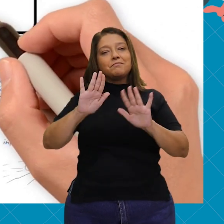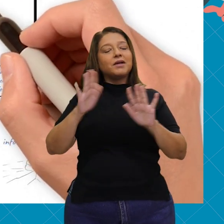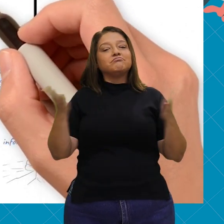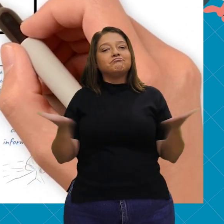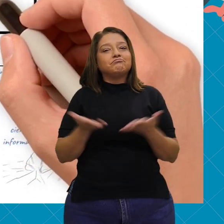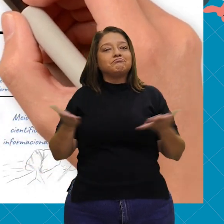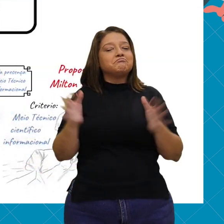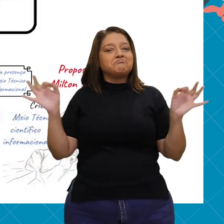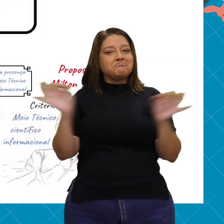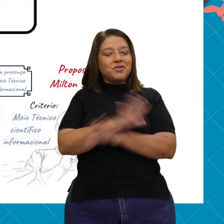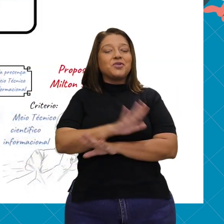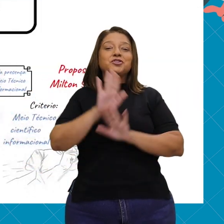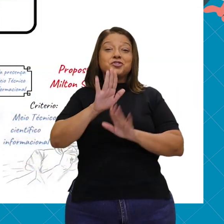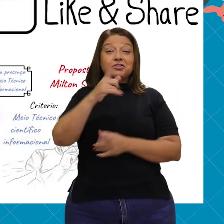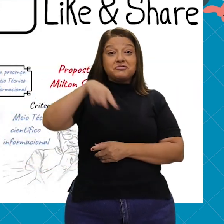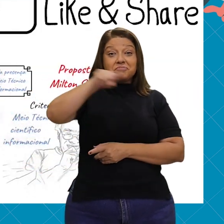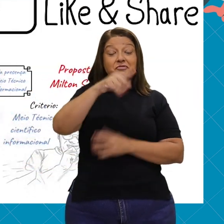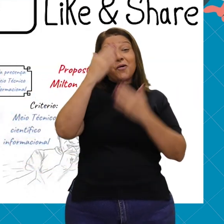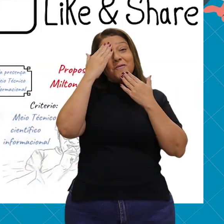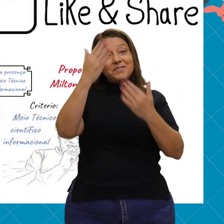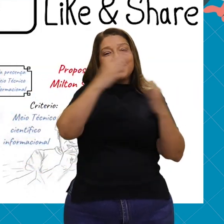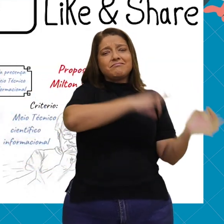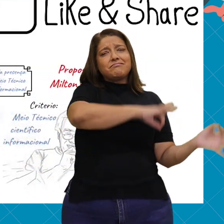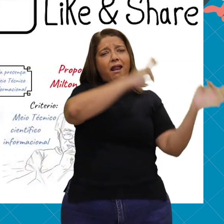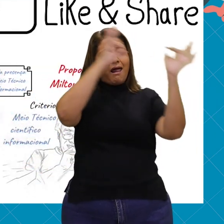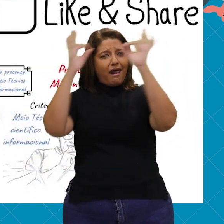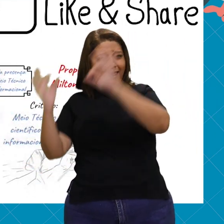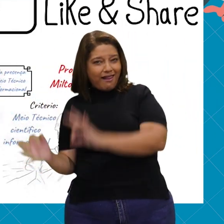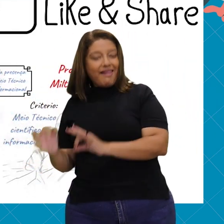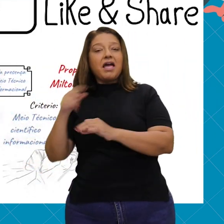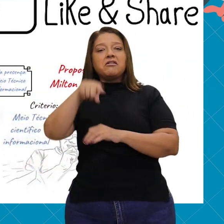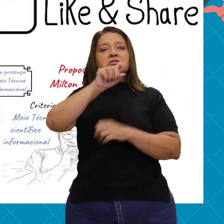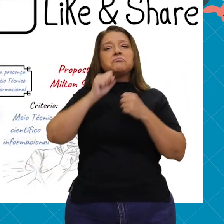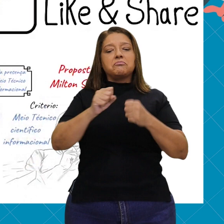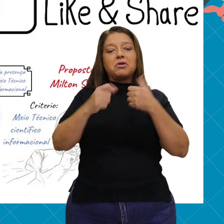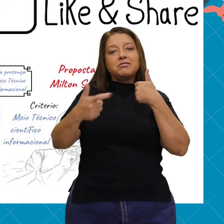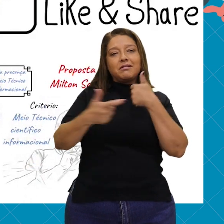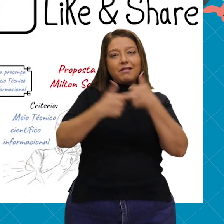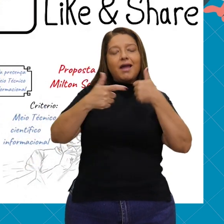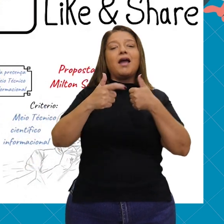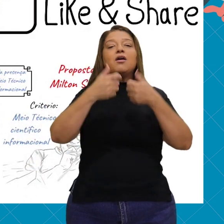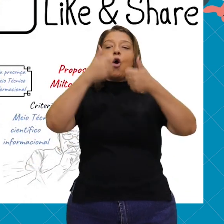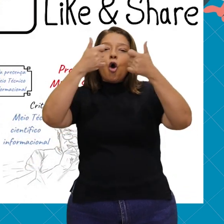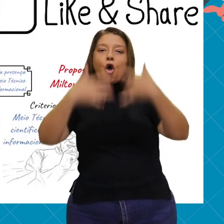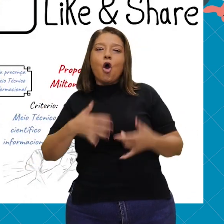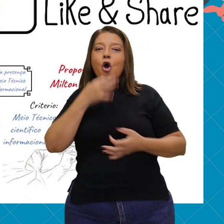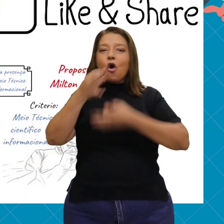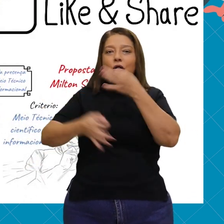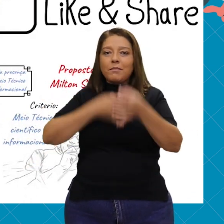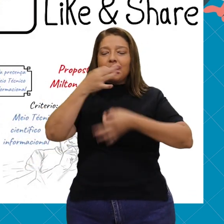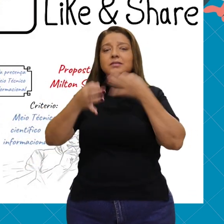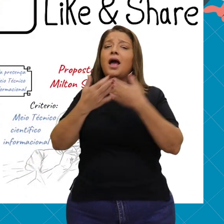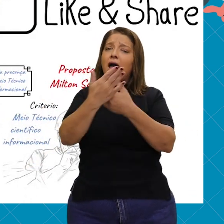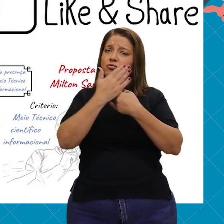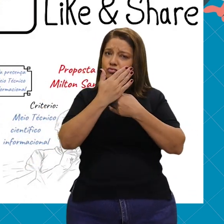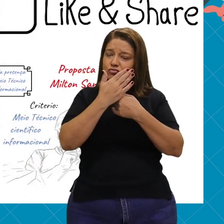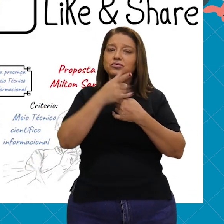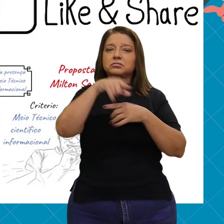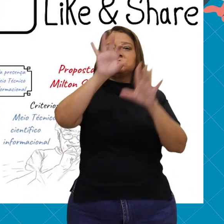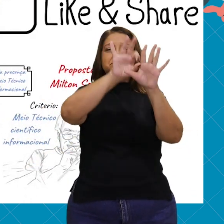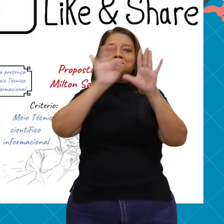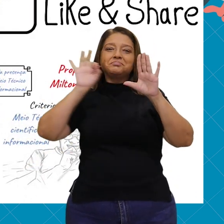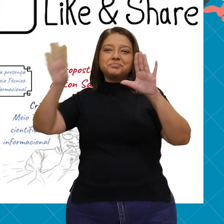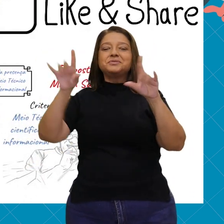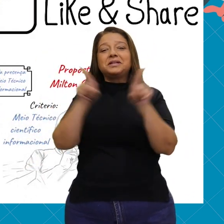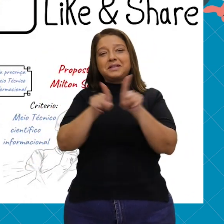Mas de qualquer forma, era isso. Obrigado para você que viu o vídeo até o final. Não se esqueça de deixar um like, deixar um comentário aí, que isso fortalece demais. Compartilhe